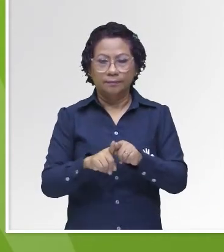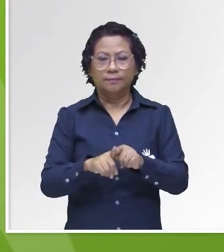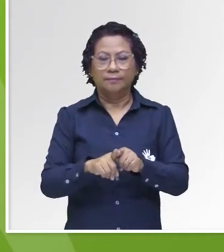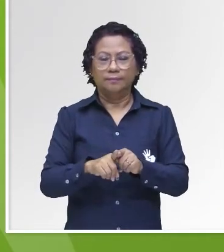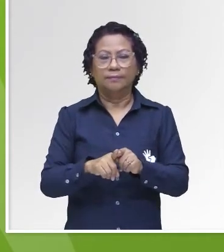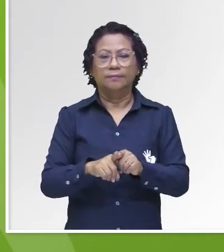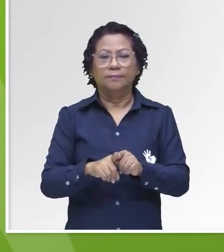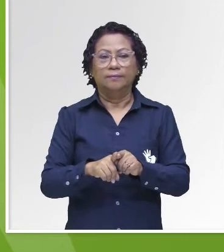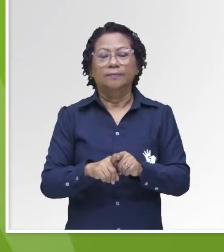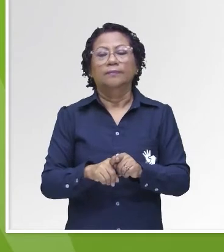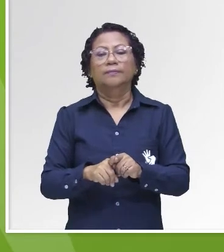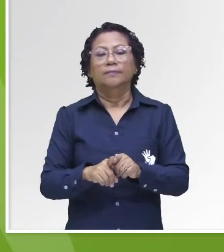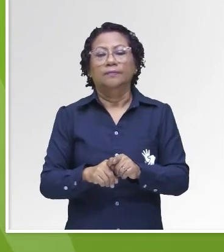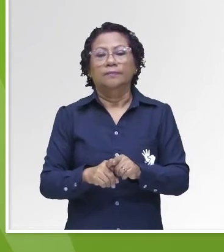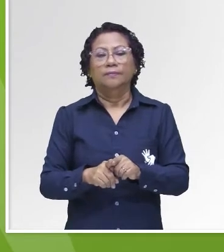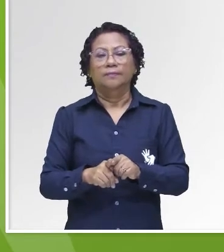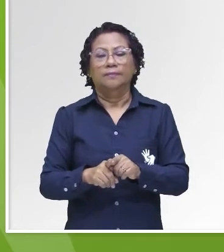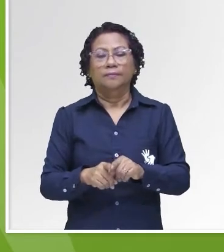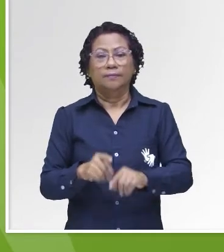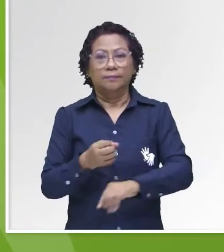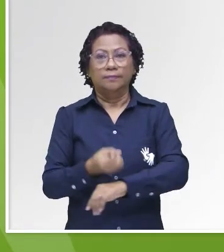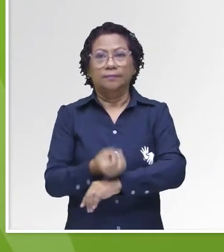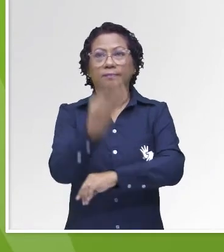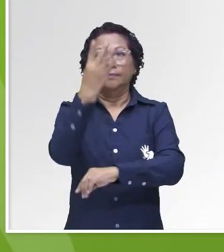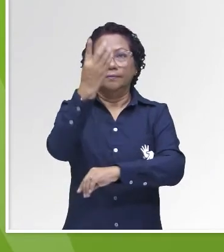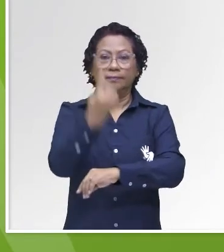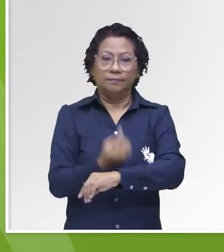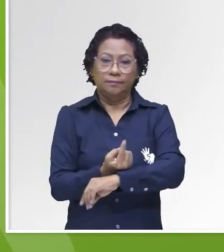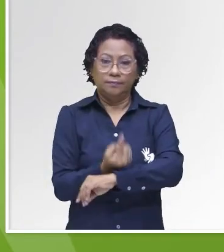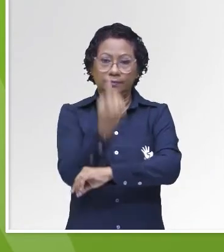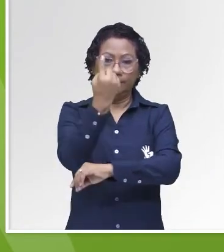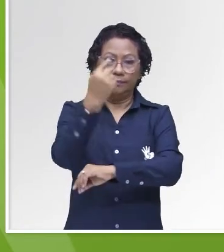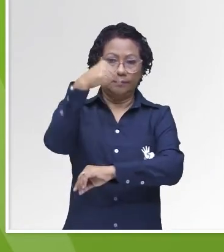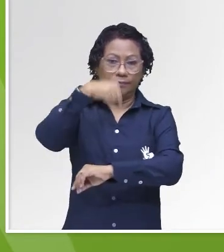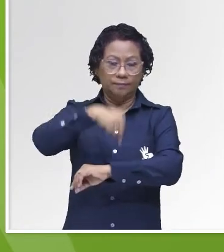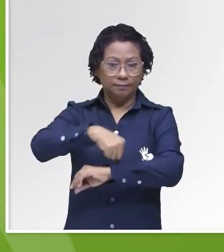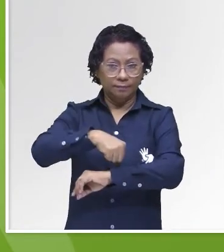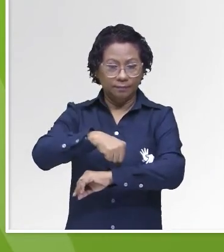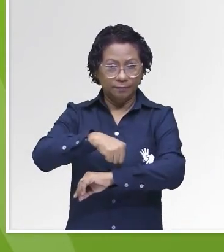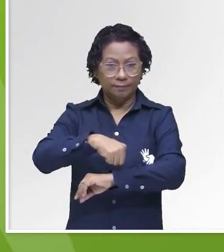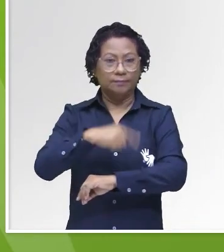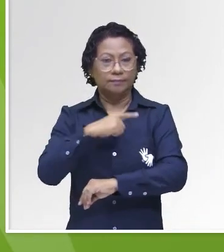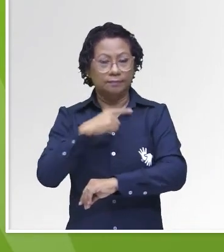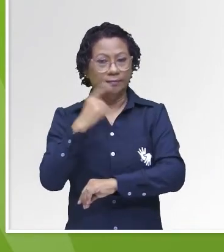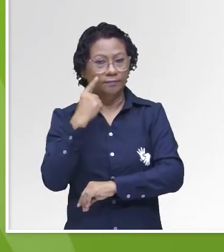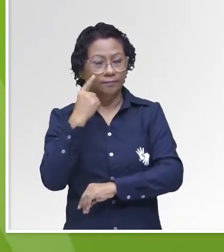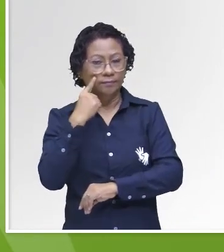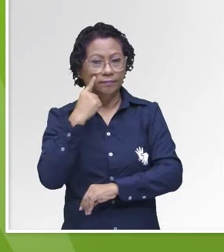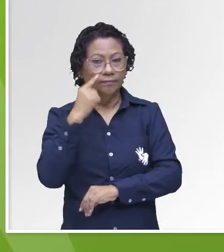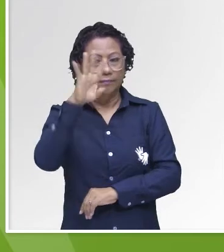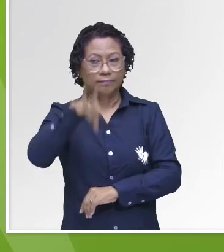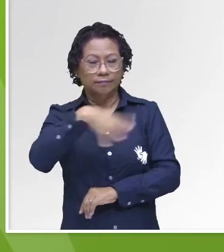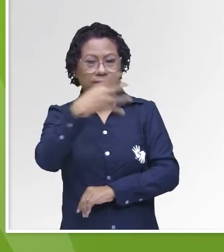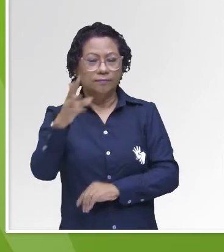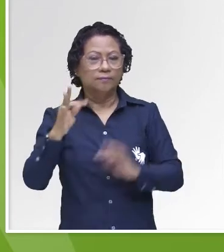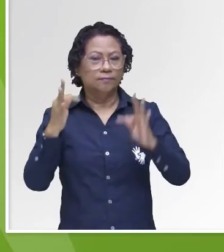uma queda livre na vertical, beleza? Tem o quadrinho aí com todas as equações. Na hora de resolver, você